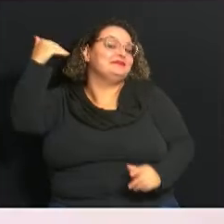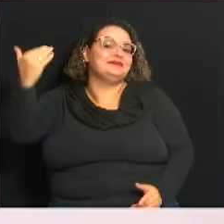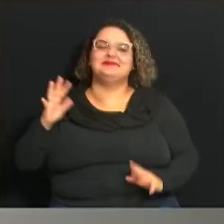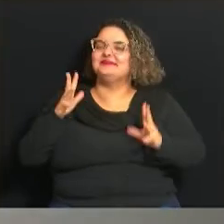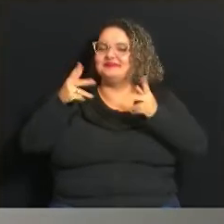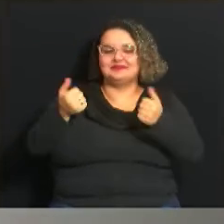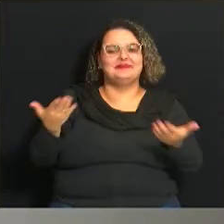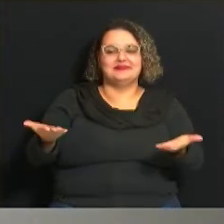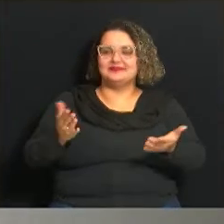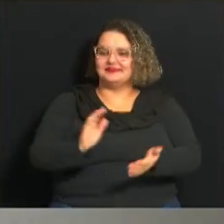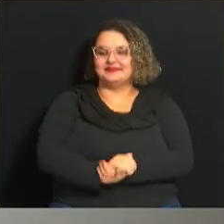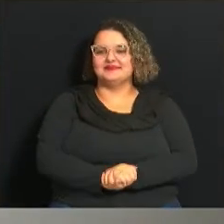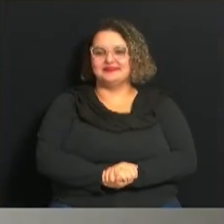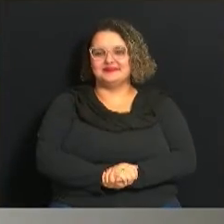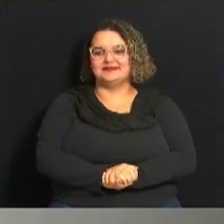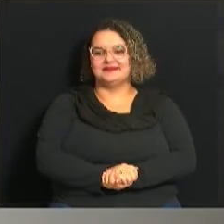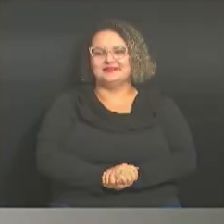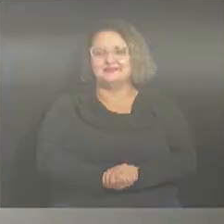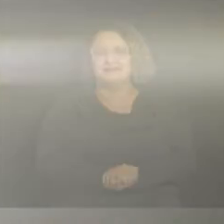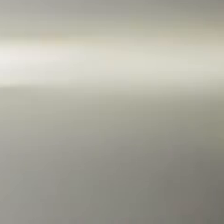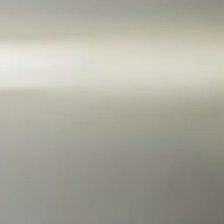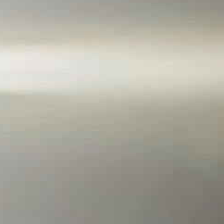lá.